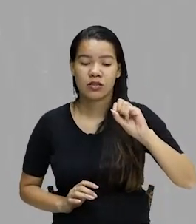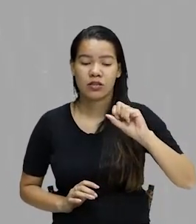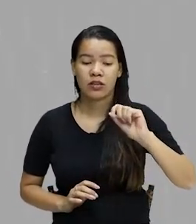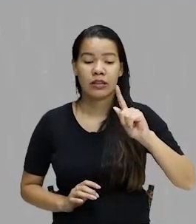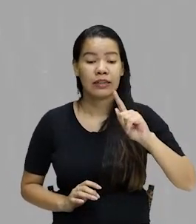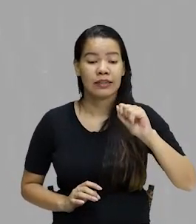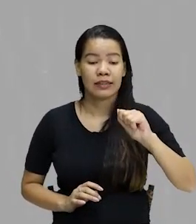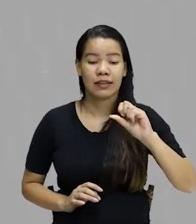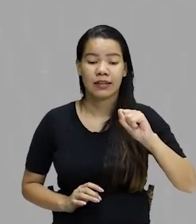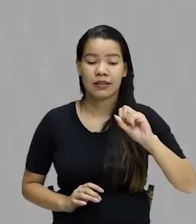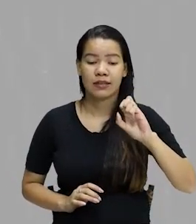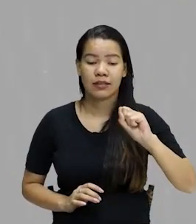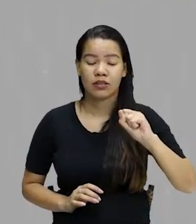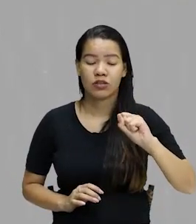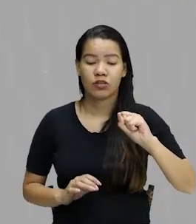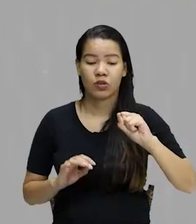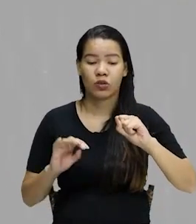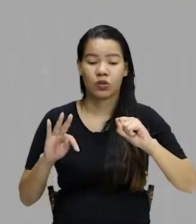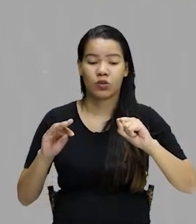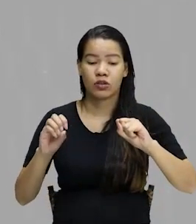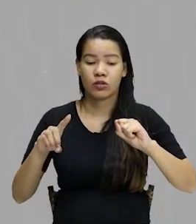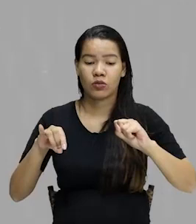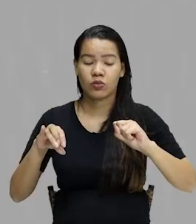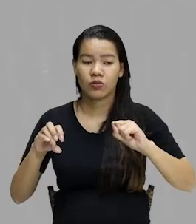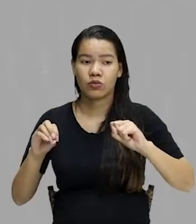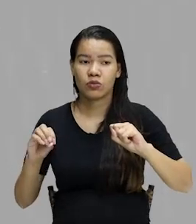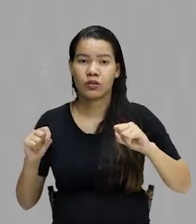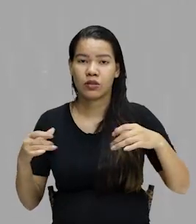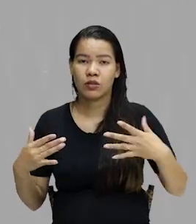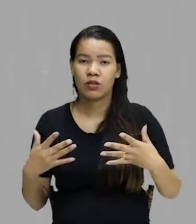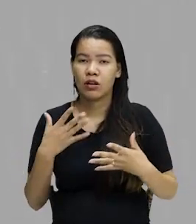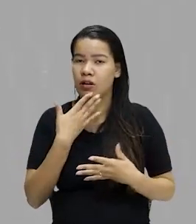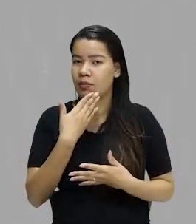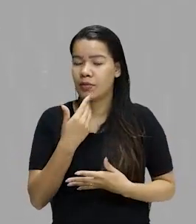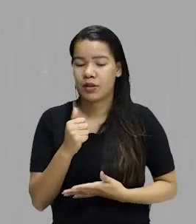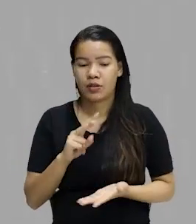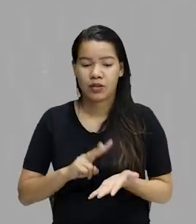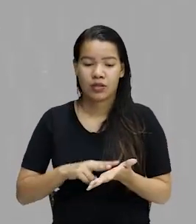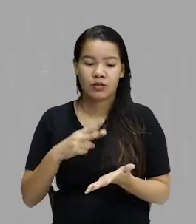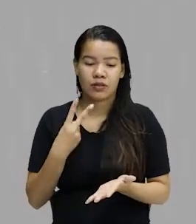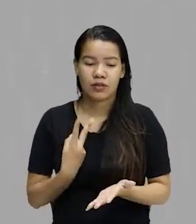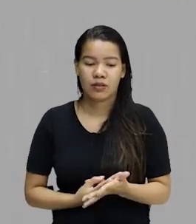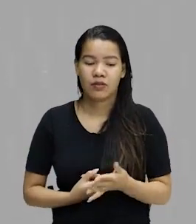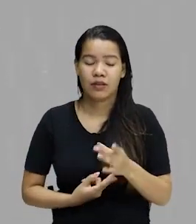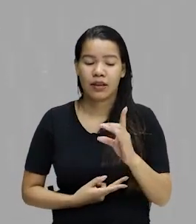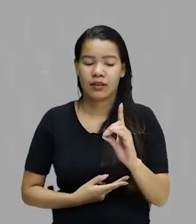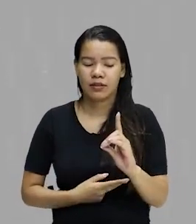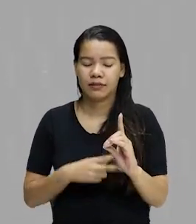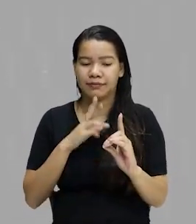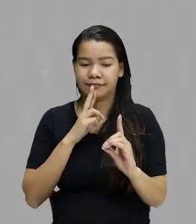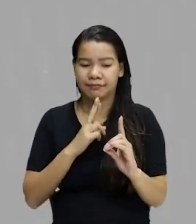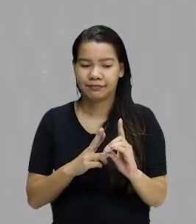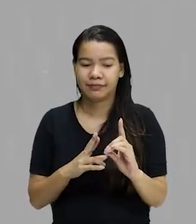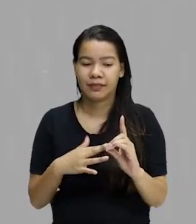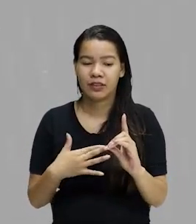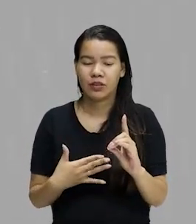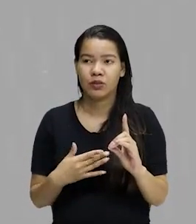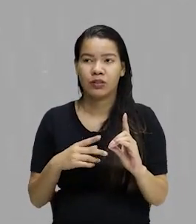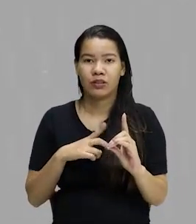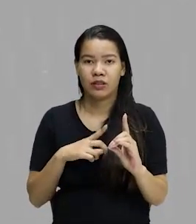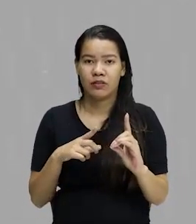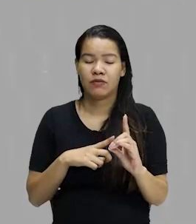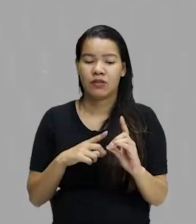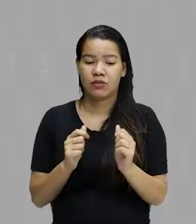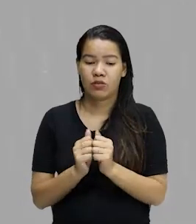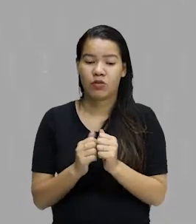a melhor tradução para a química seria a alternativa letra D. Então, houve,